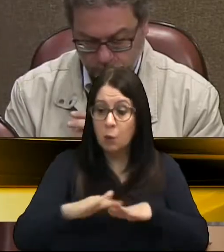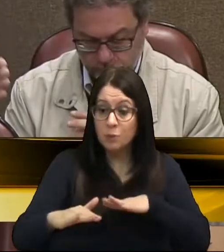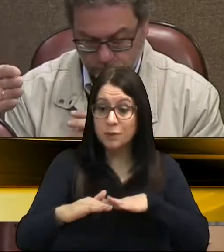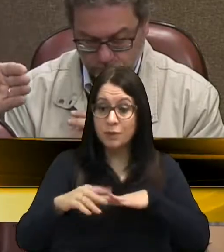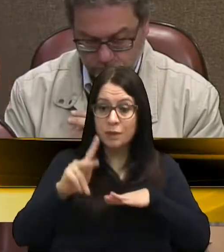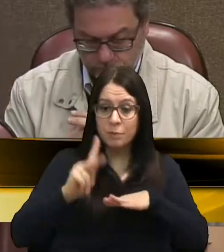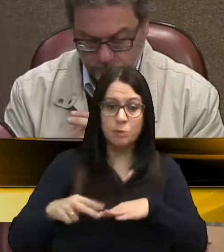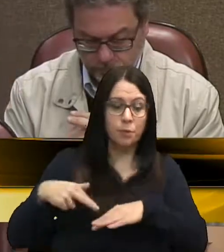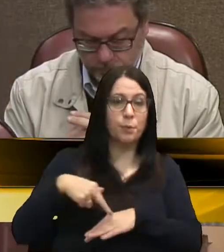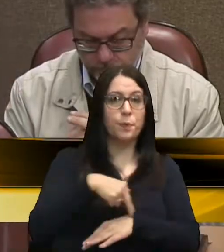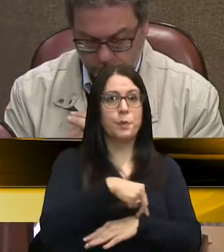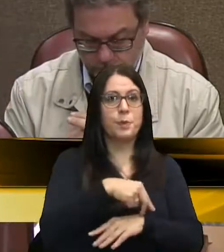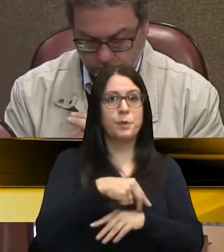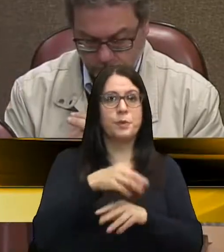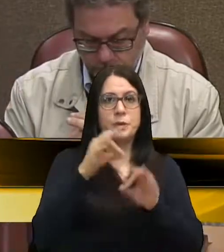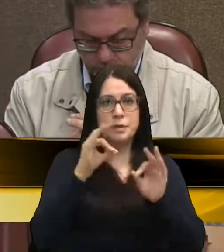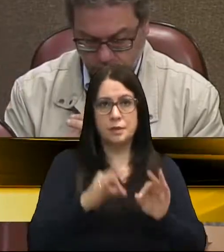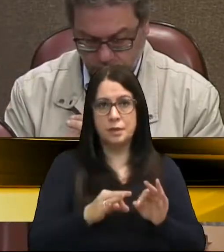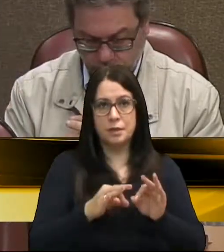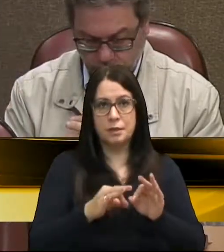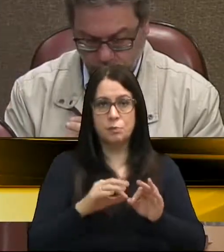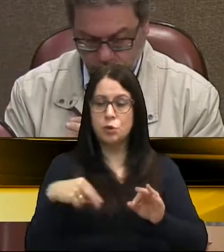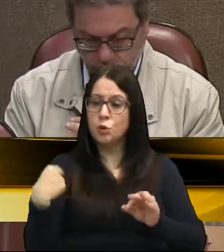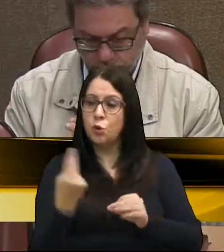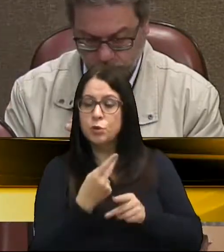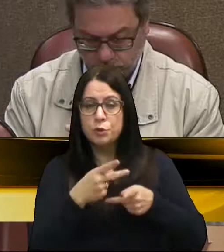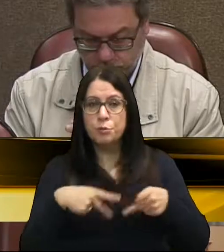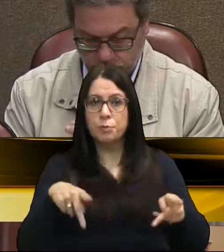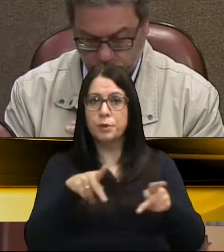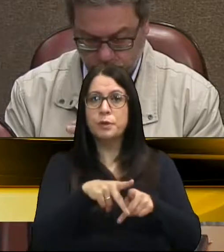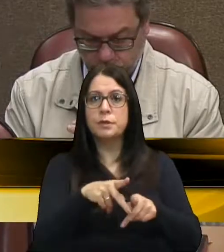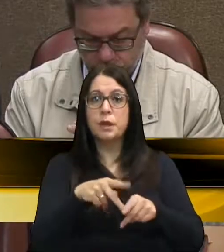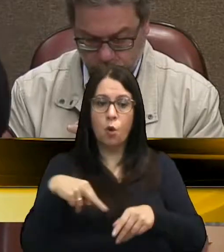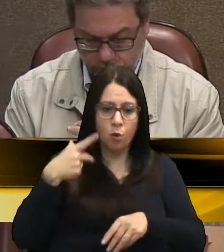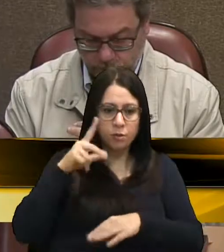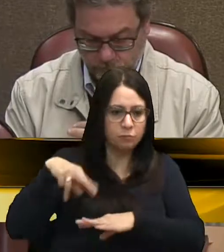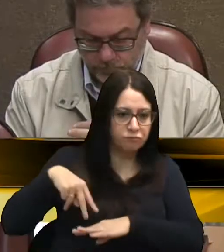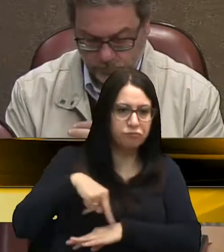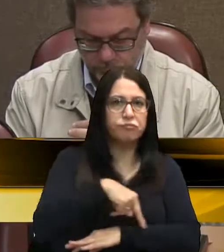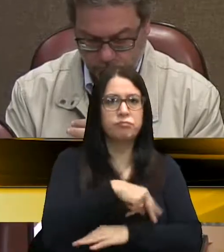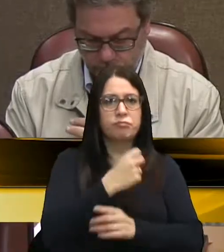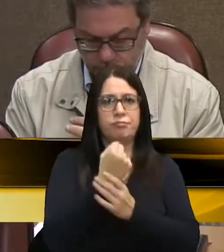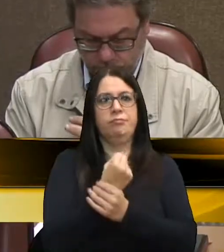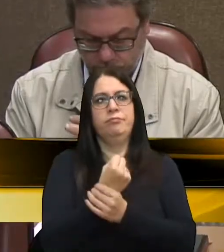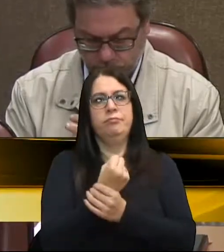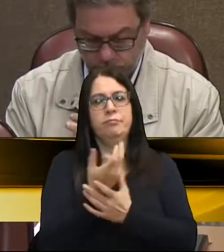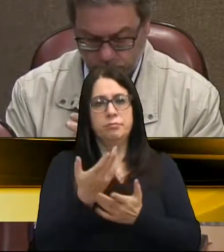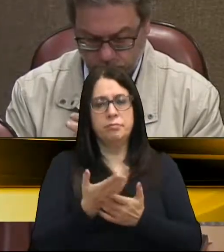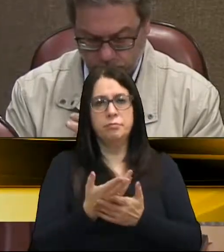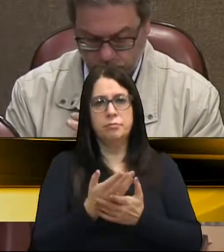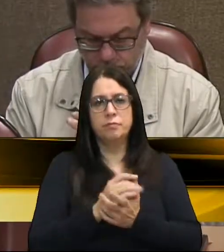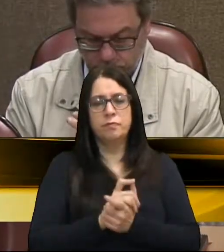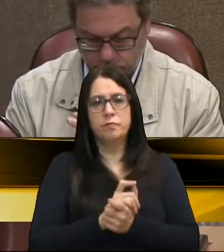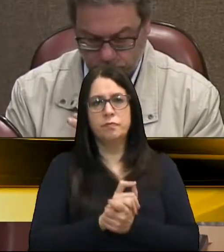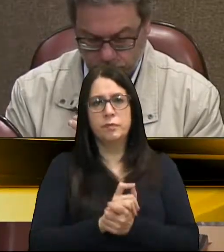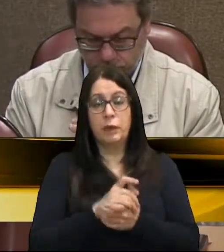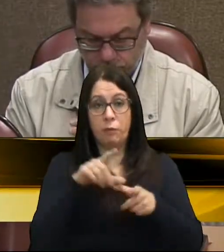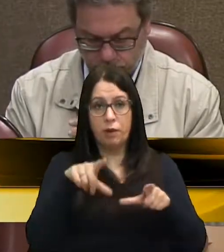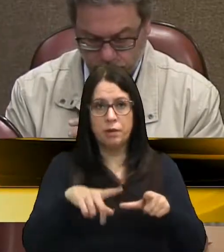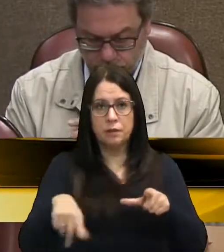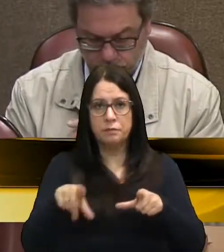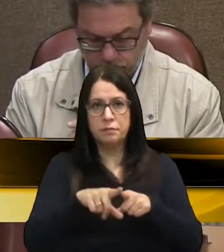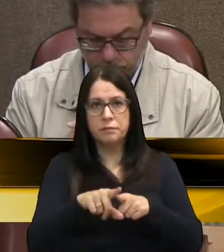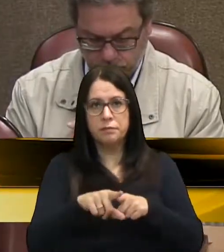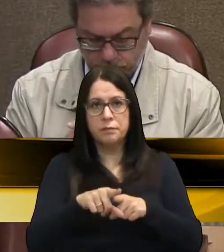passeios públicos de acordo para que a nossa população trafegue ali com segurança. Então, para esta área,